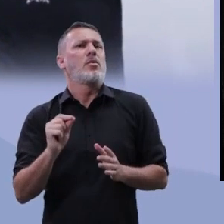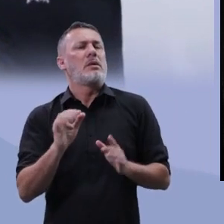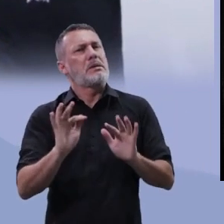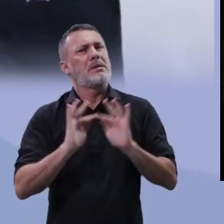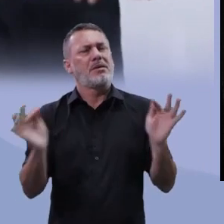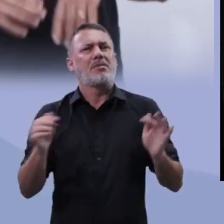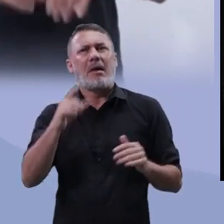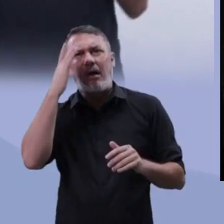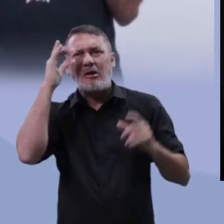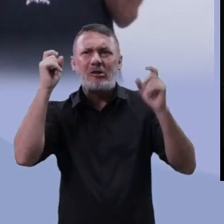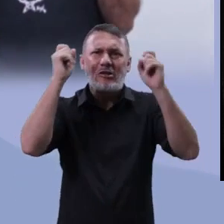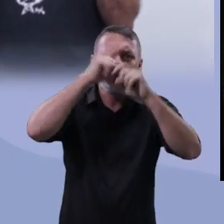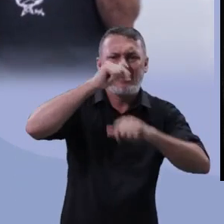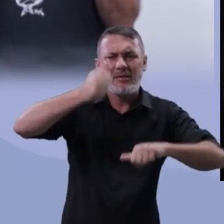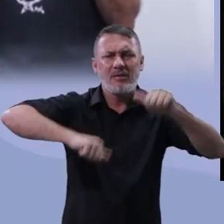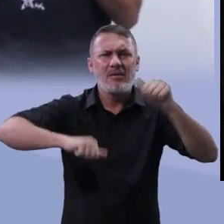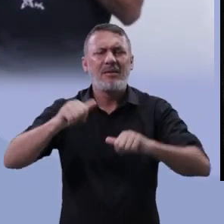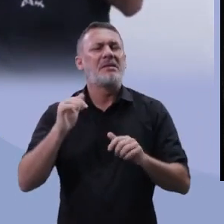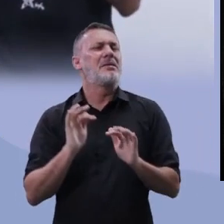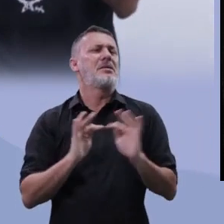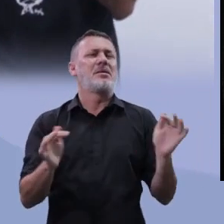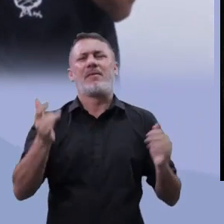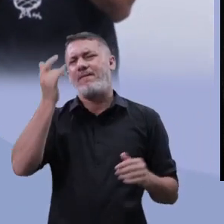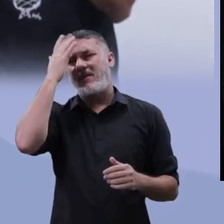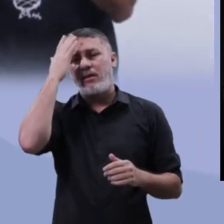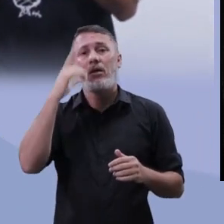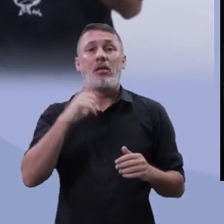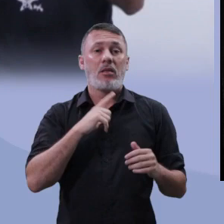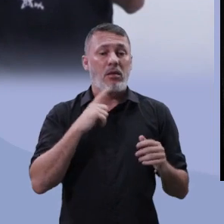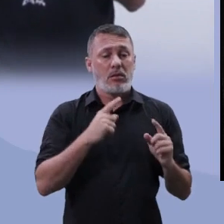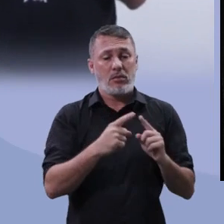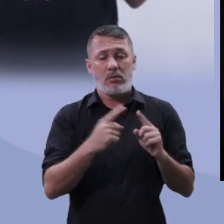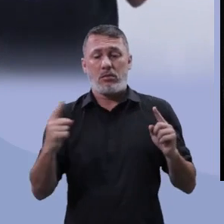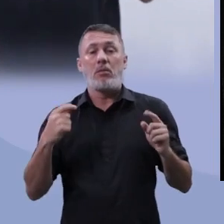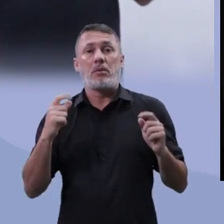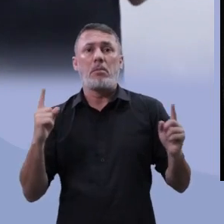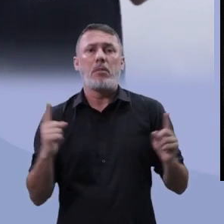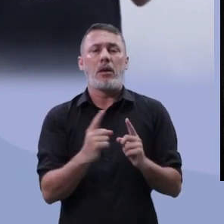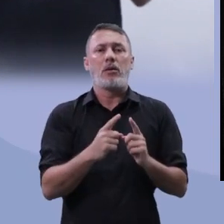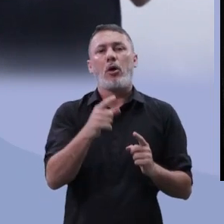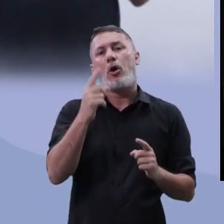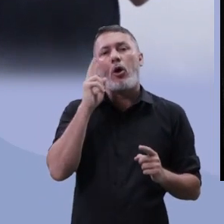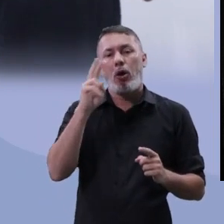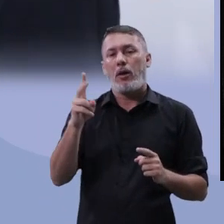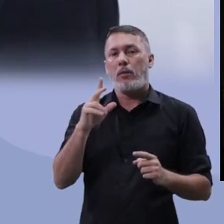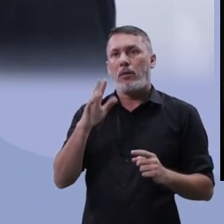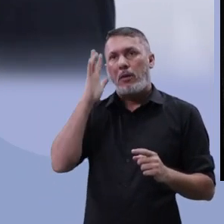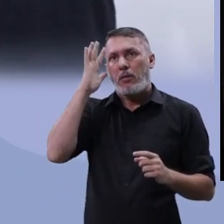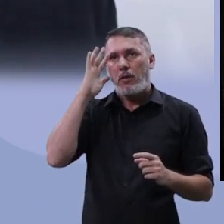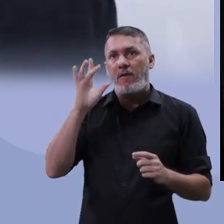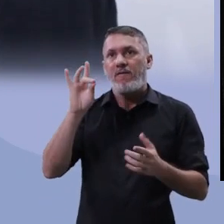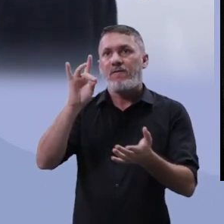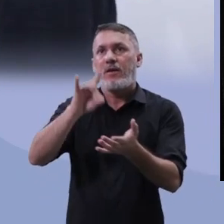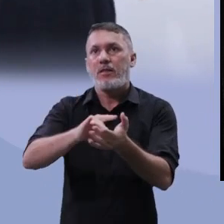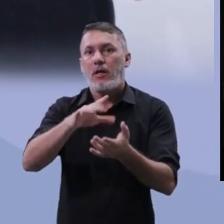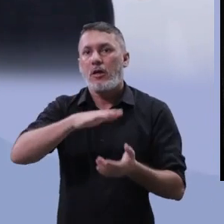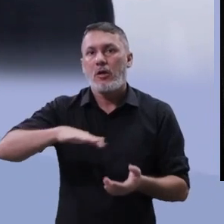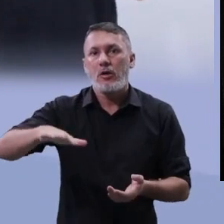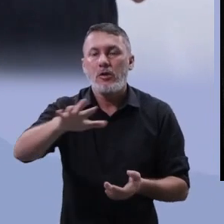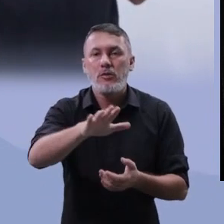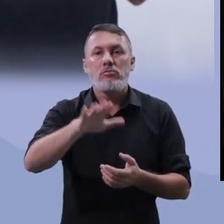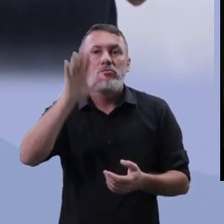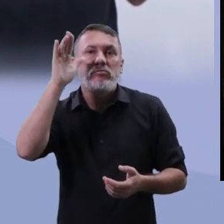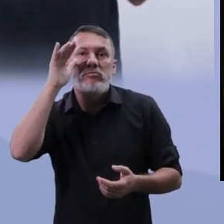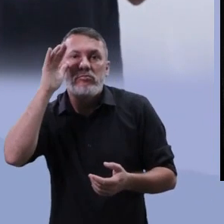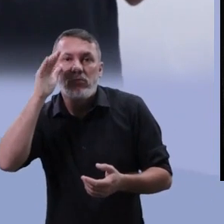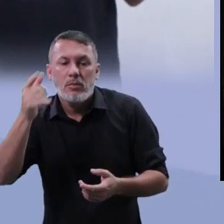Simples. Muitos alunos têm uma dificuldade danada de entender. Escala é simples. A escala é reduzir. Você pega a vida real, as